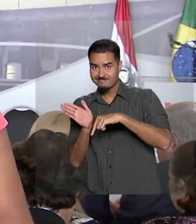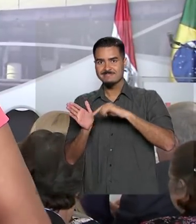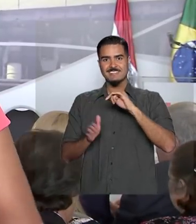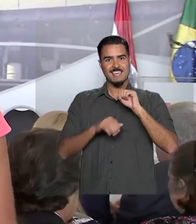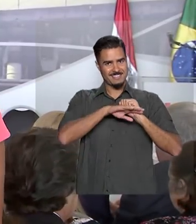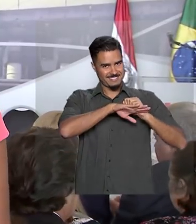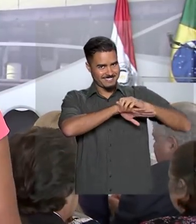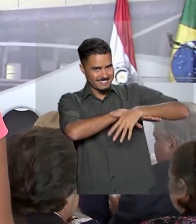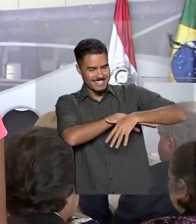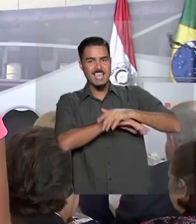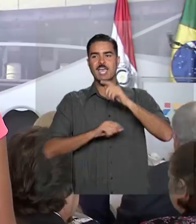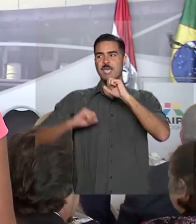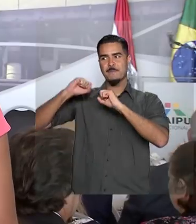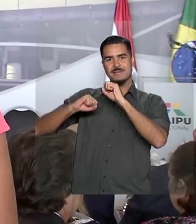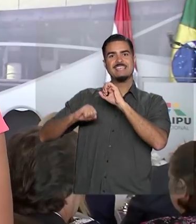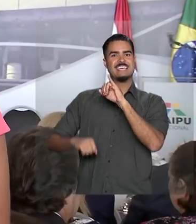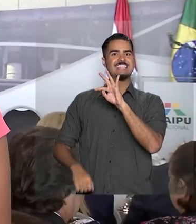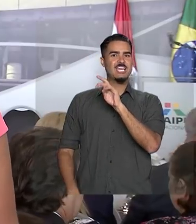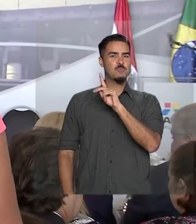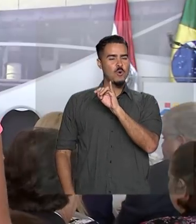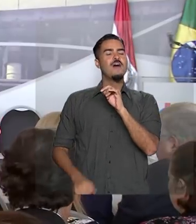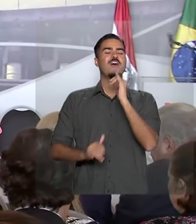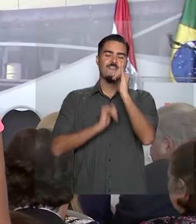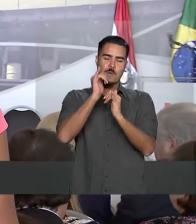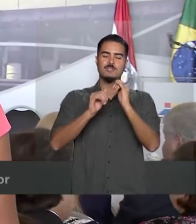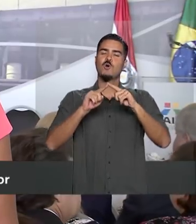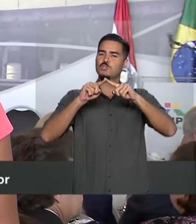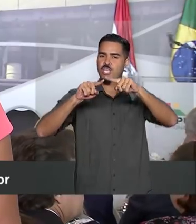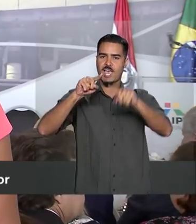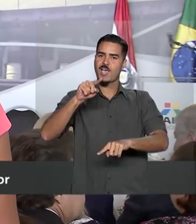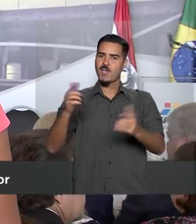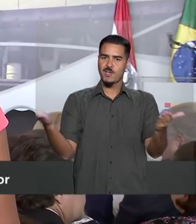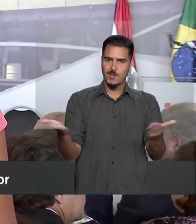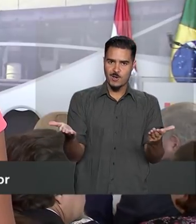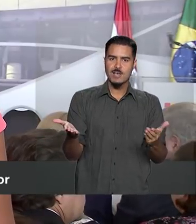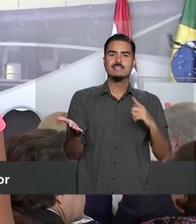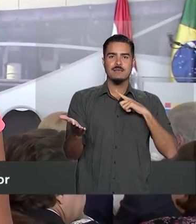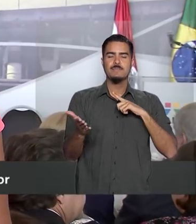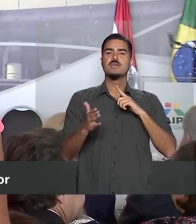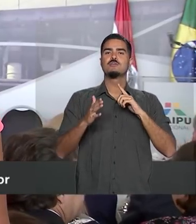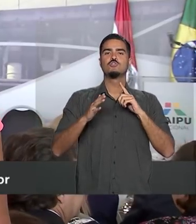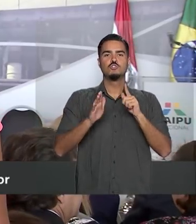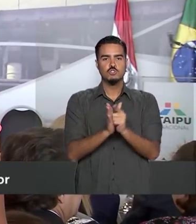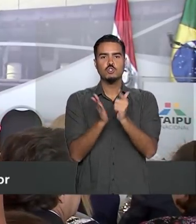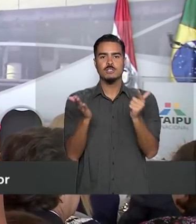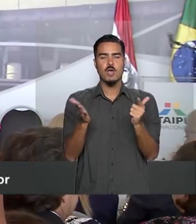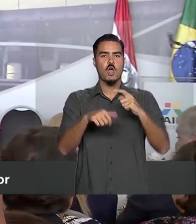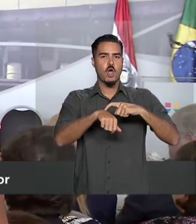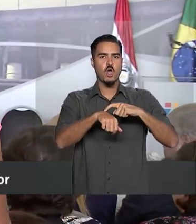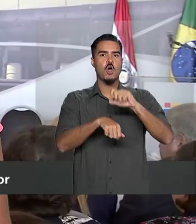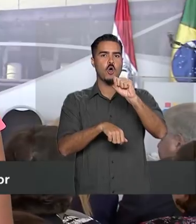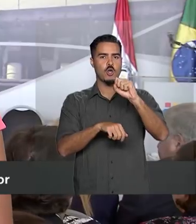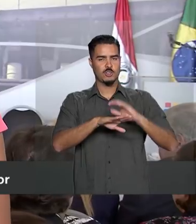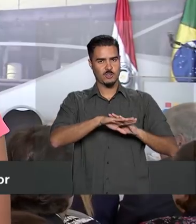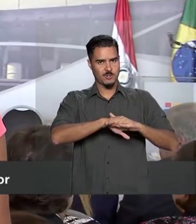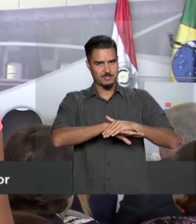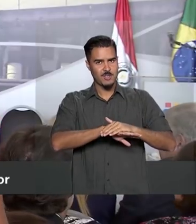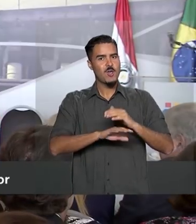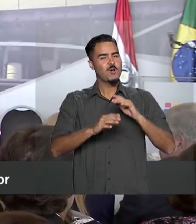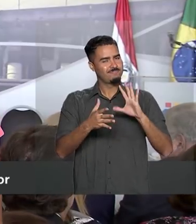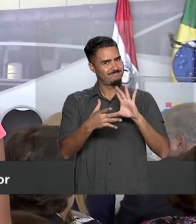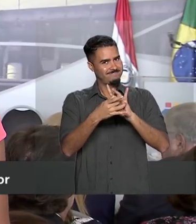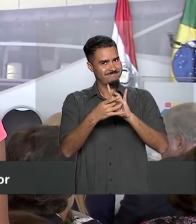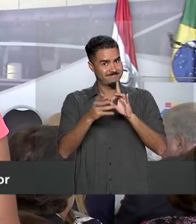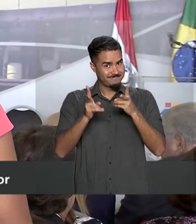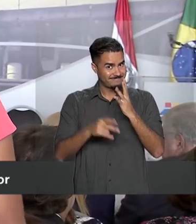Foz do Iguaçu e à Itaipu Binacional, você acompanha ao longo da nossa programação e no nosso jornal às 8 horas da noite. Continue com a